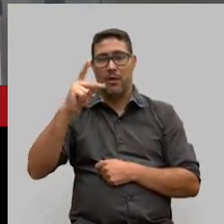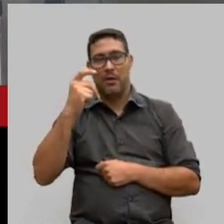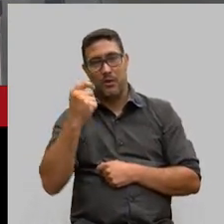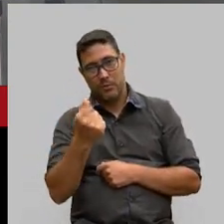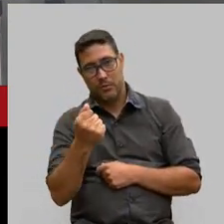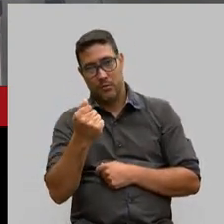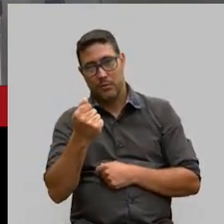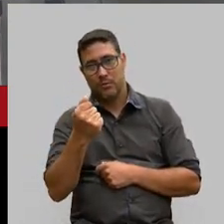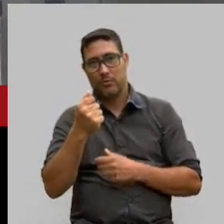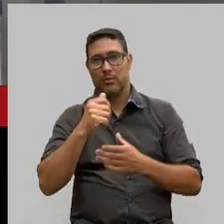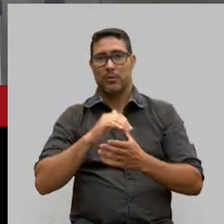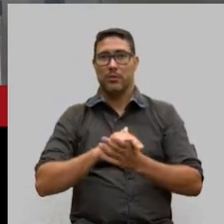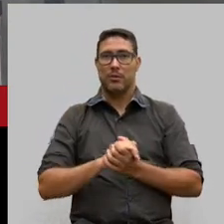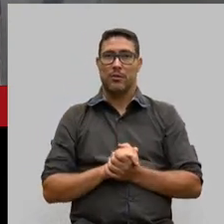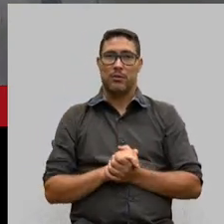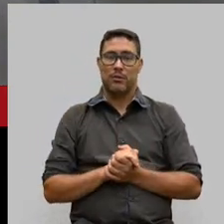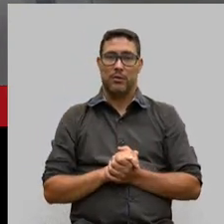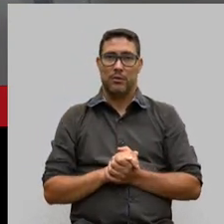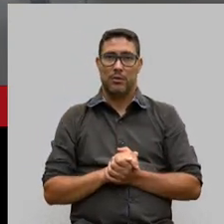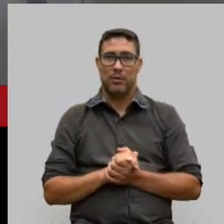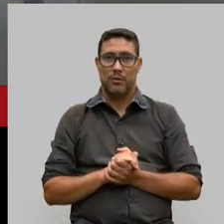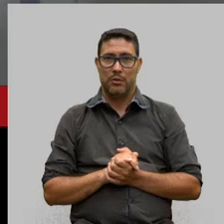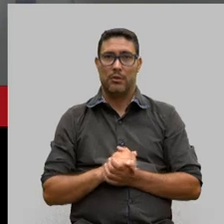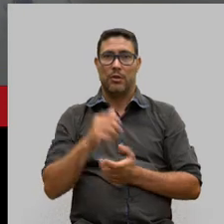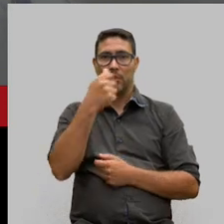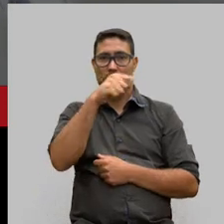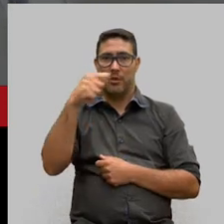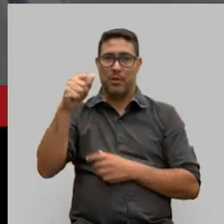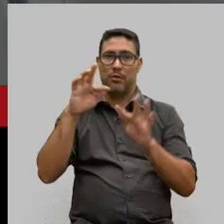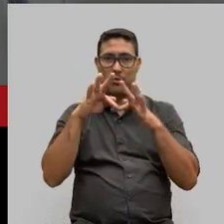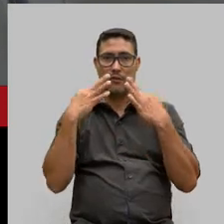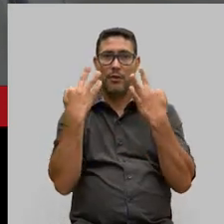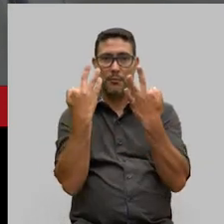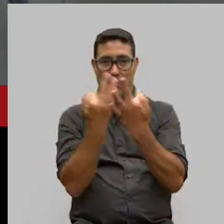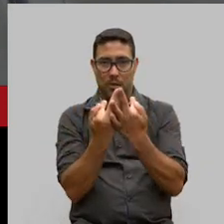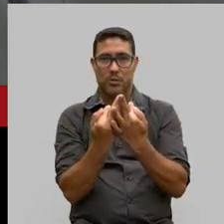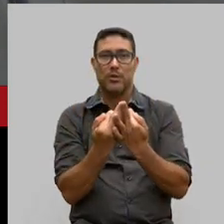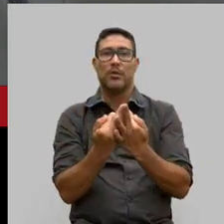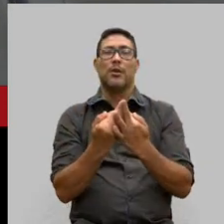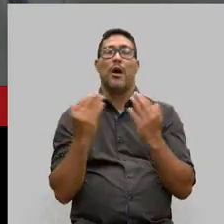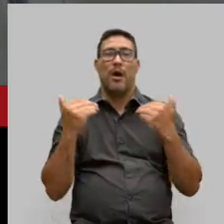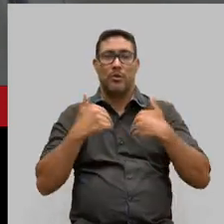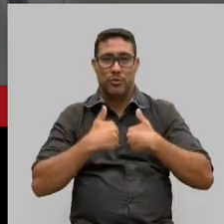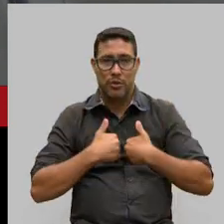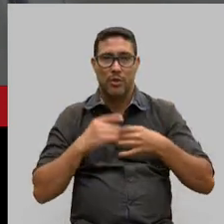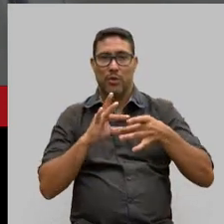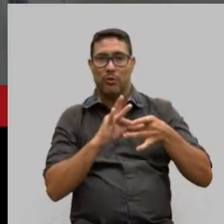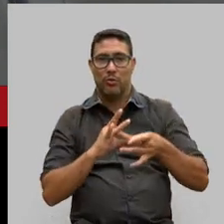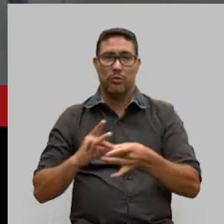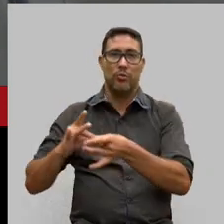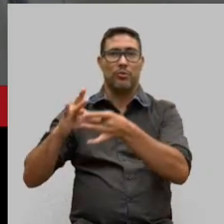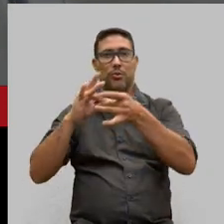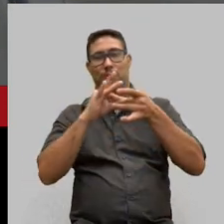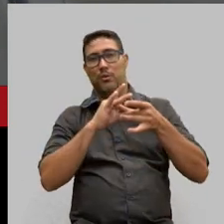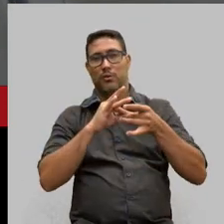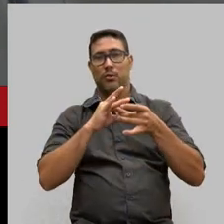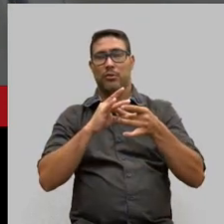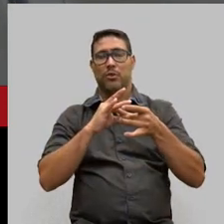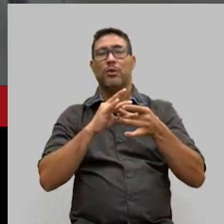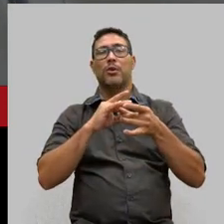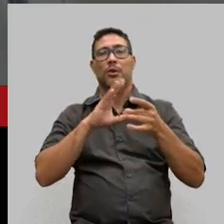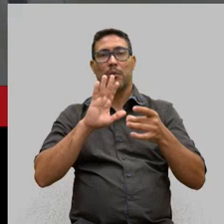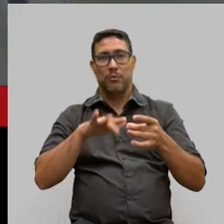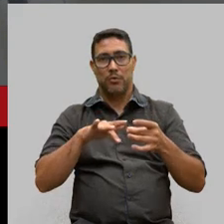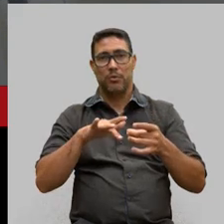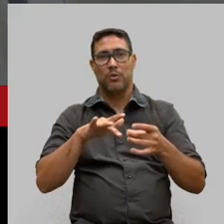e autistas amigos em Associação de familiares e autistas Unidos pelo autismo é um nome